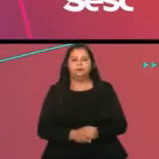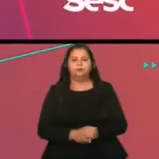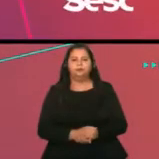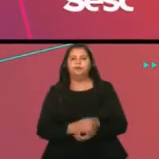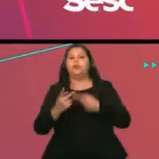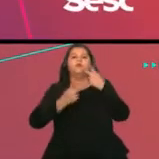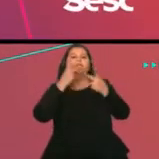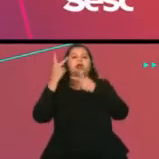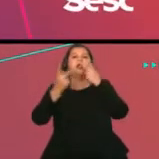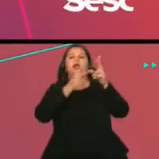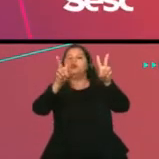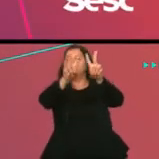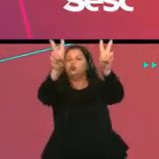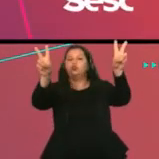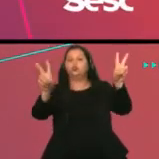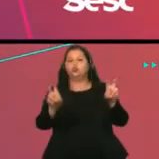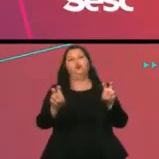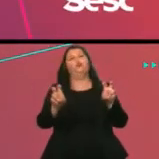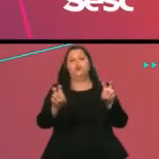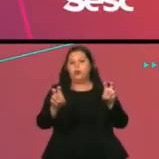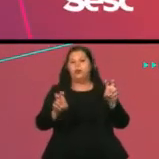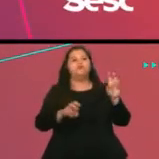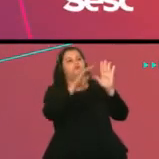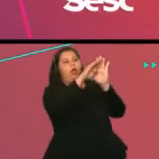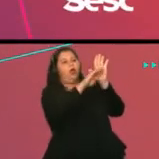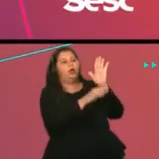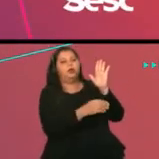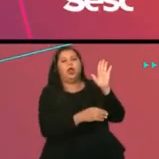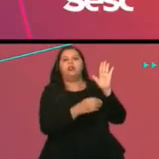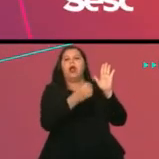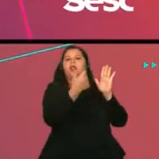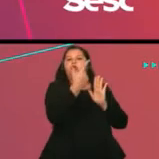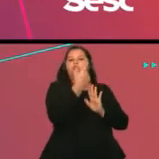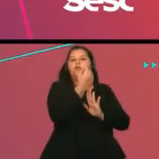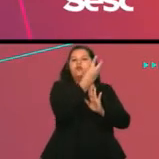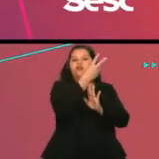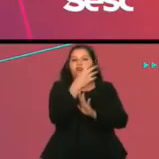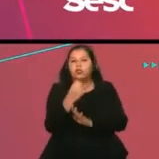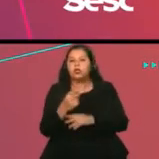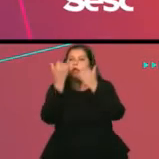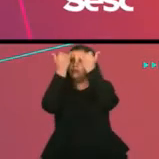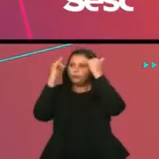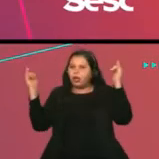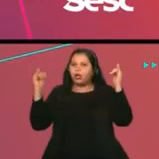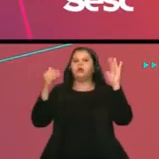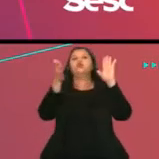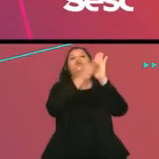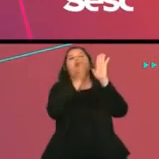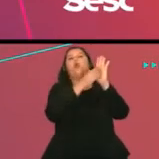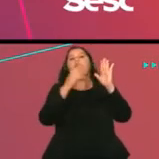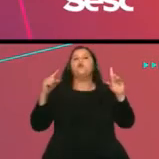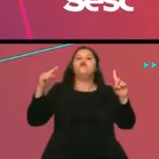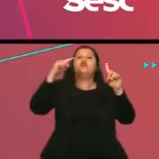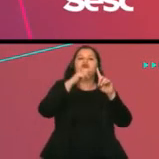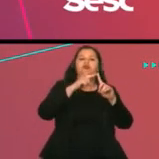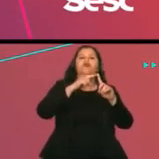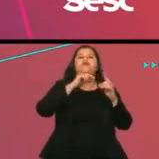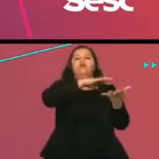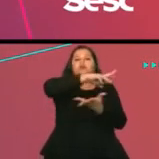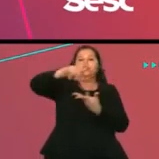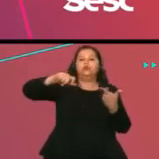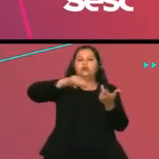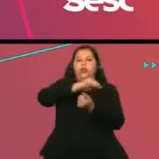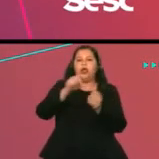tô falando sobre agenda 3030 os impactos dos objetivos volvimento sustentável da Mona